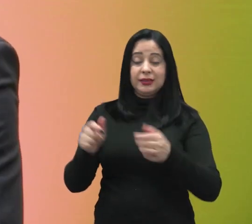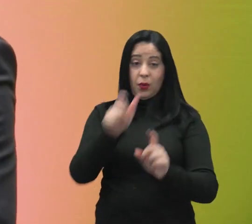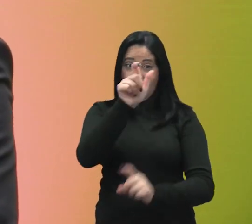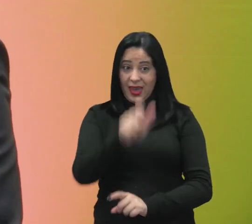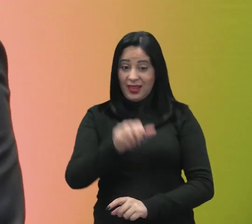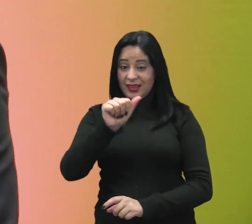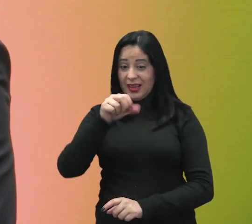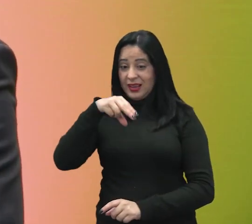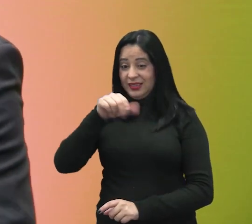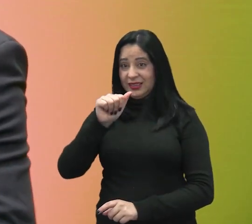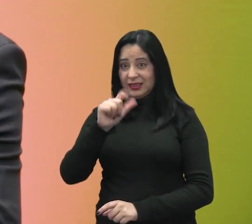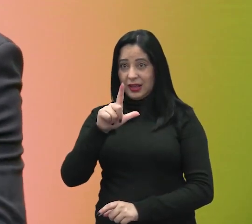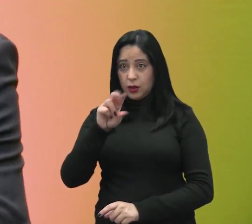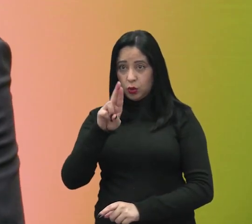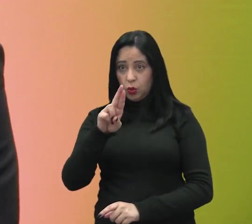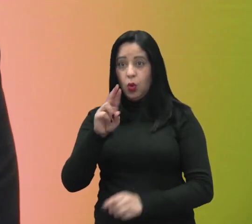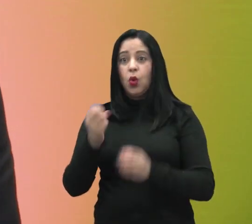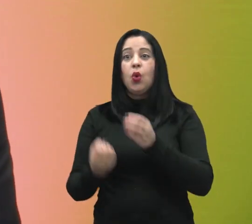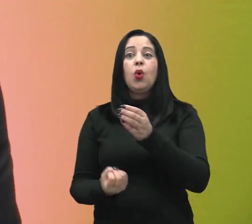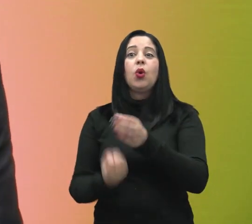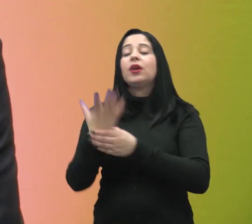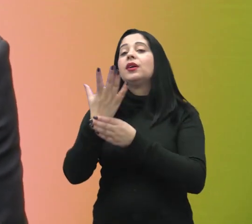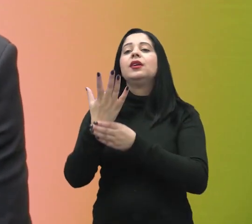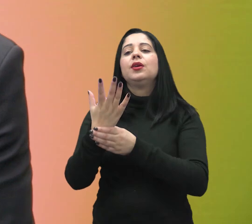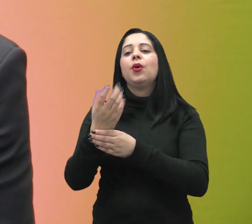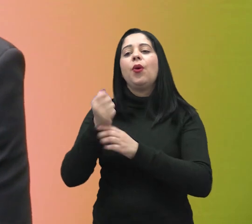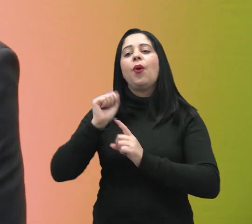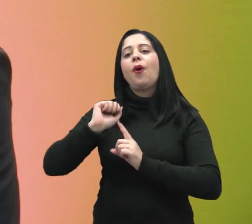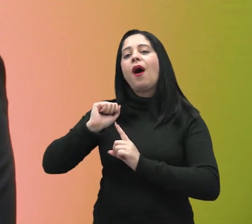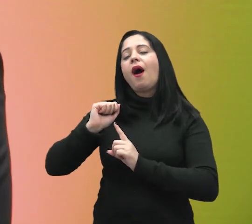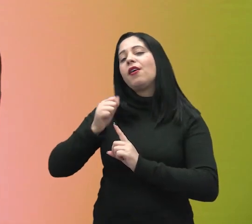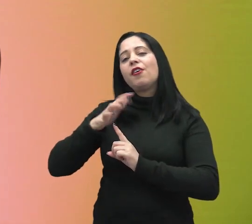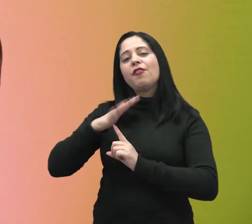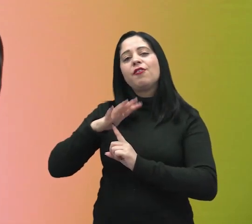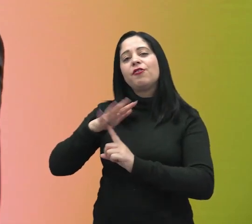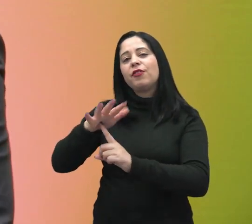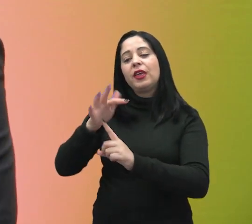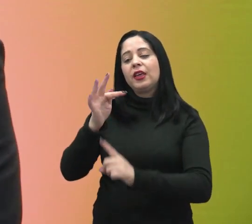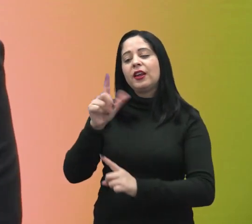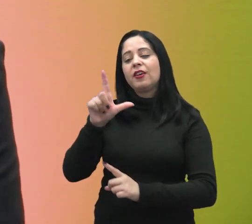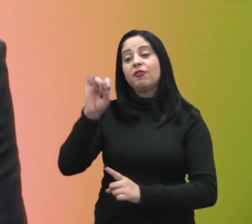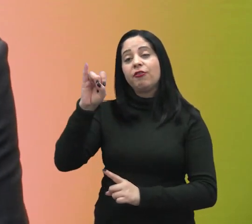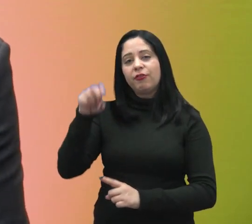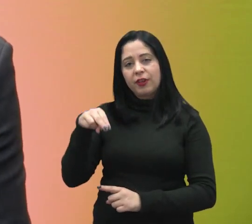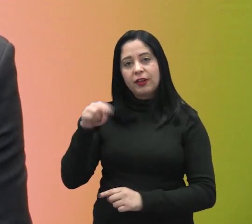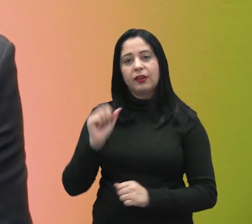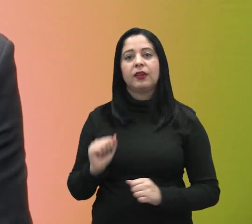a criadora da Flim, tem toda uma história em São José. Desculpa. E